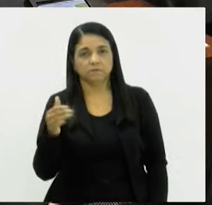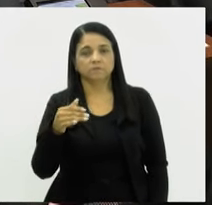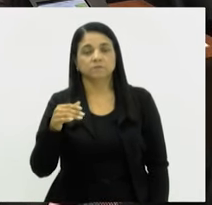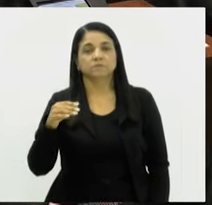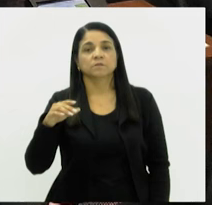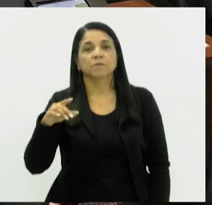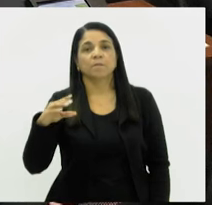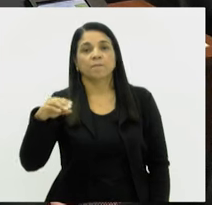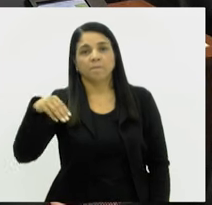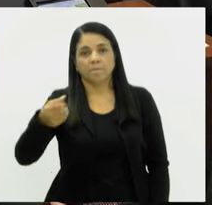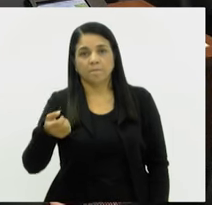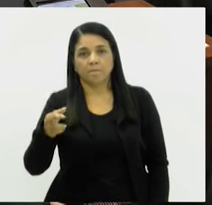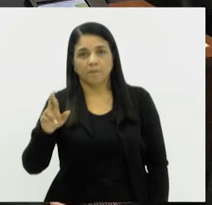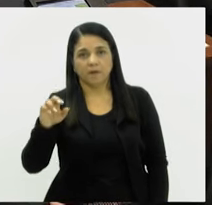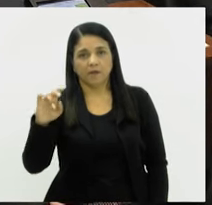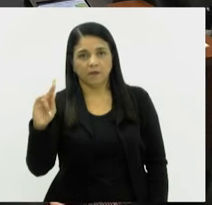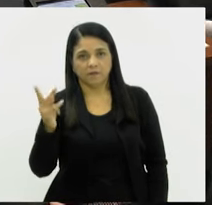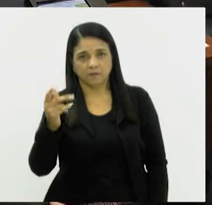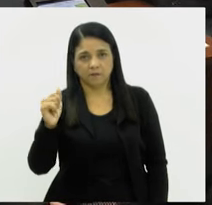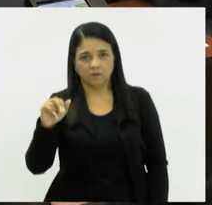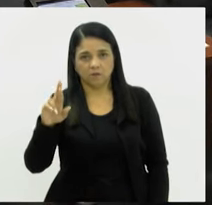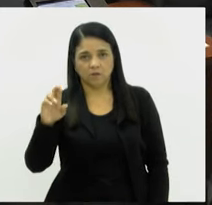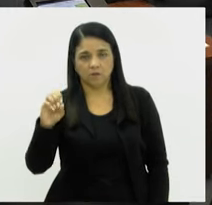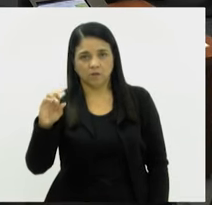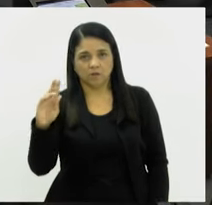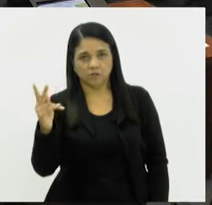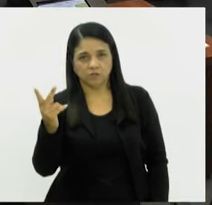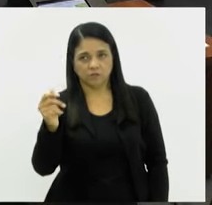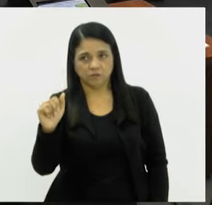deputada Marta Rocha, que já...